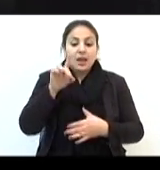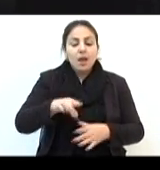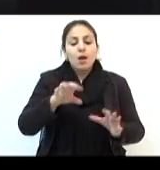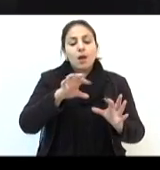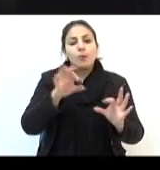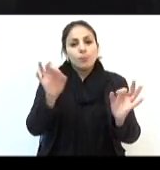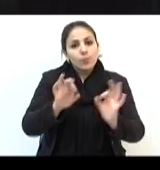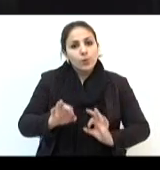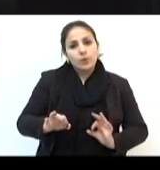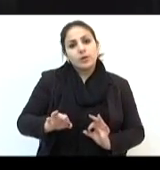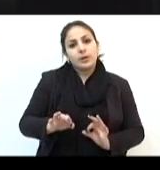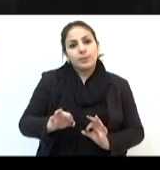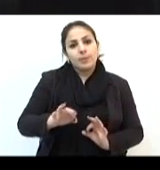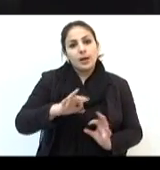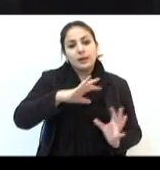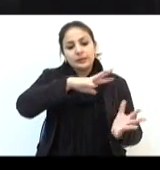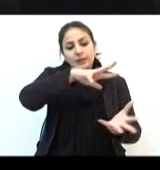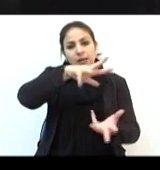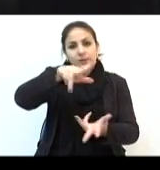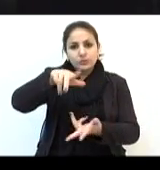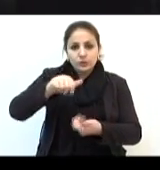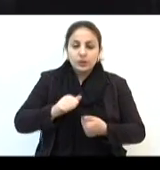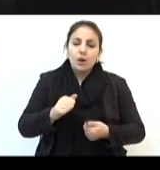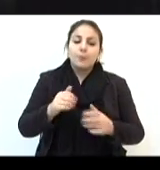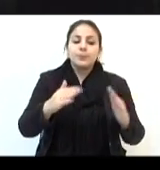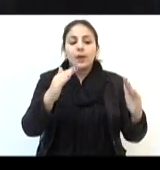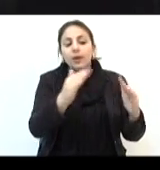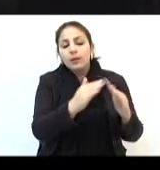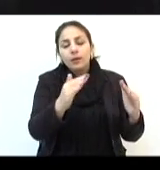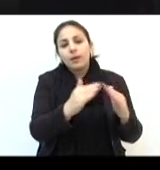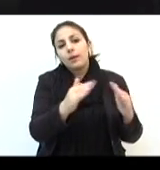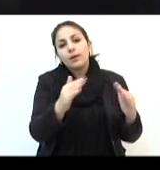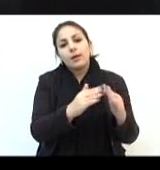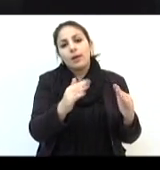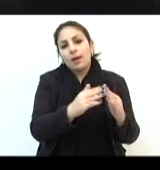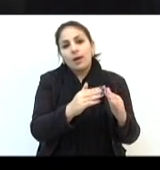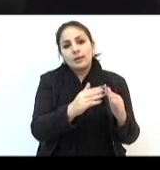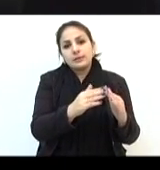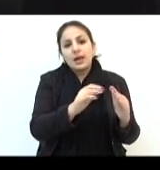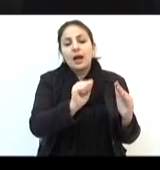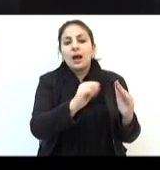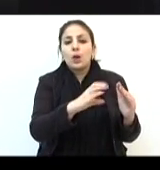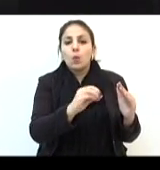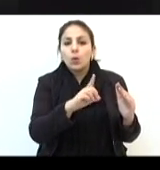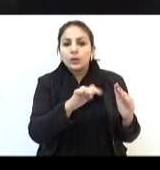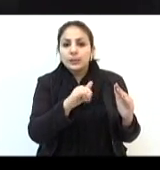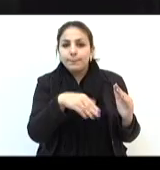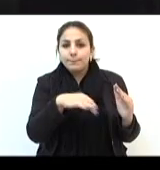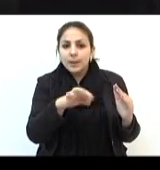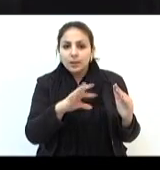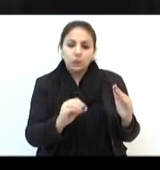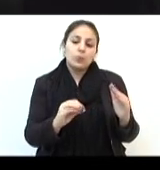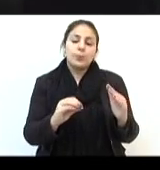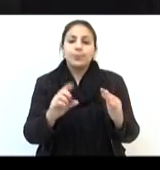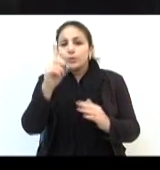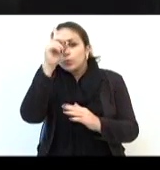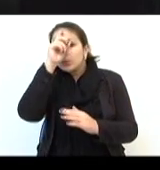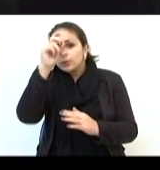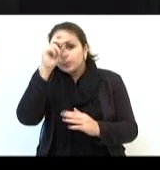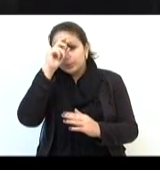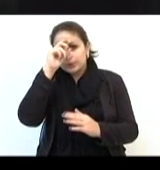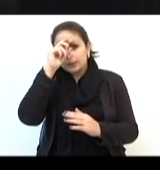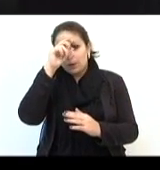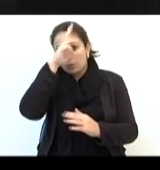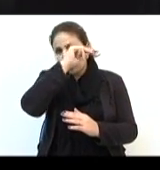esse, nas casas de acolhimento, no hospital municipal, nas nossas